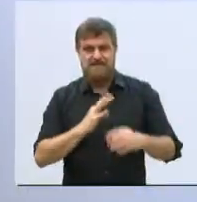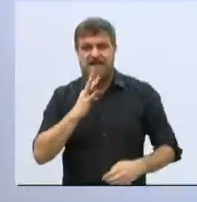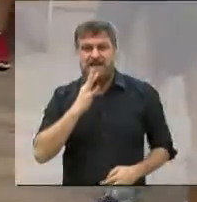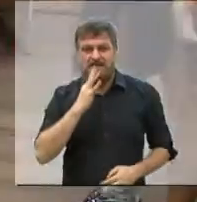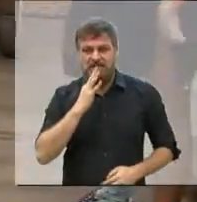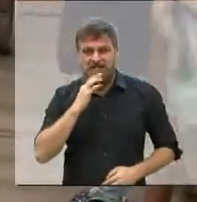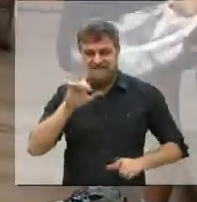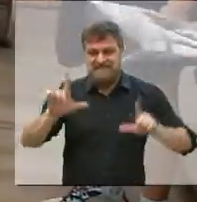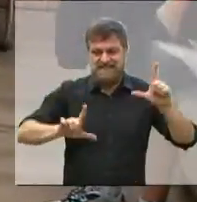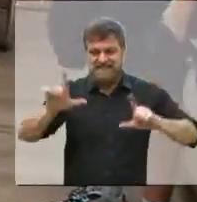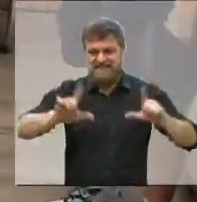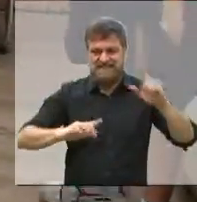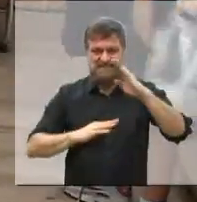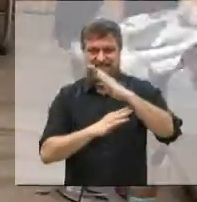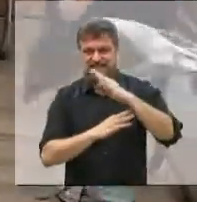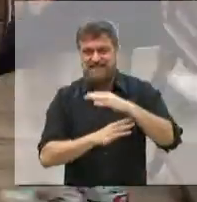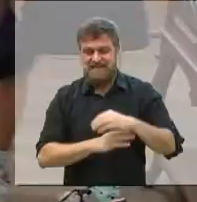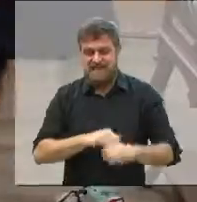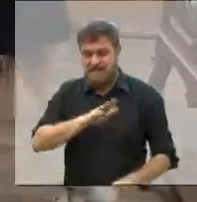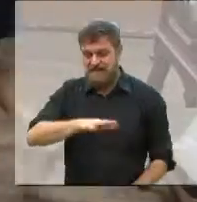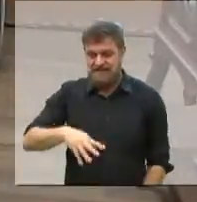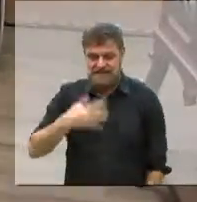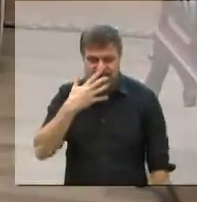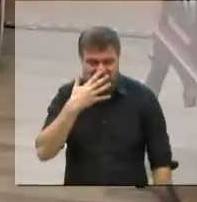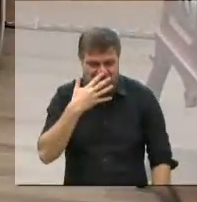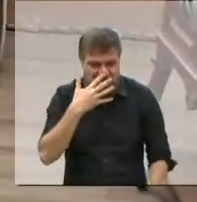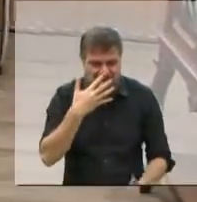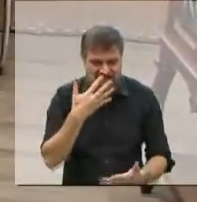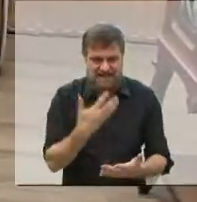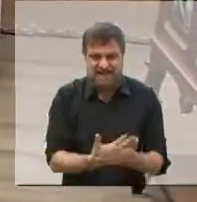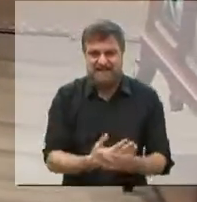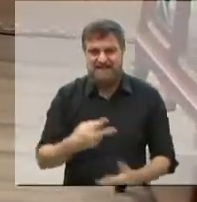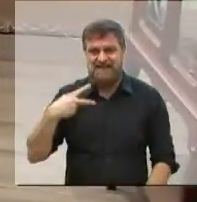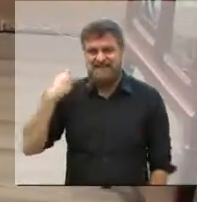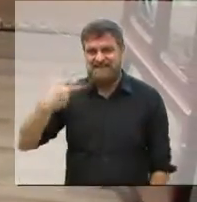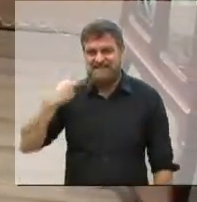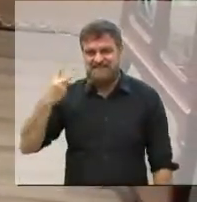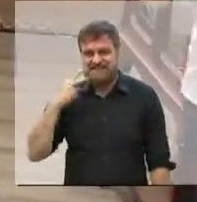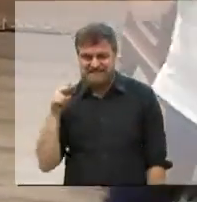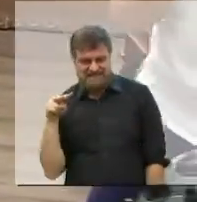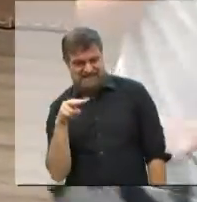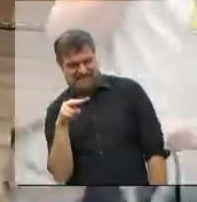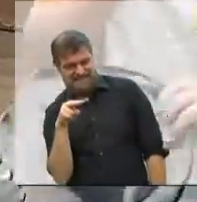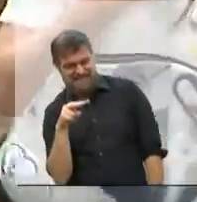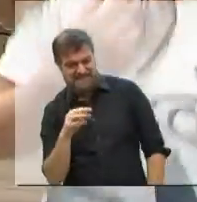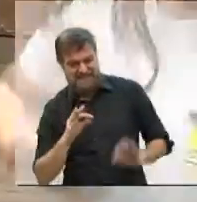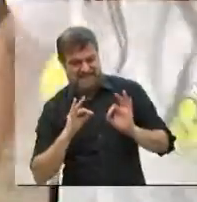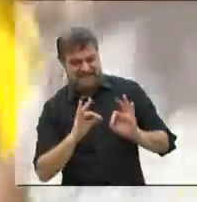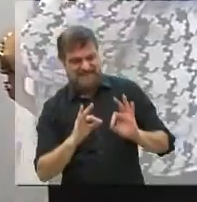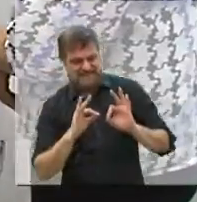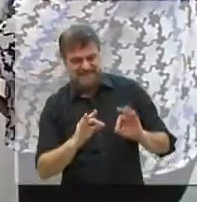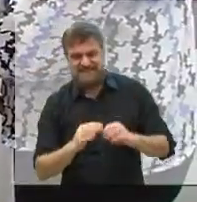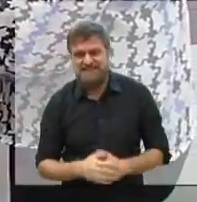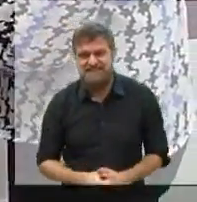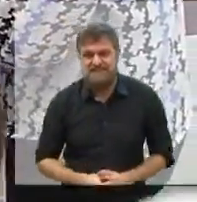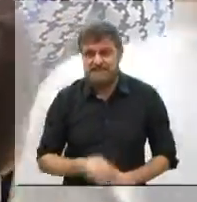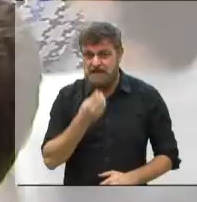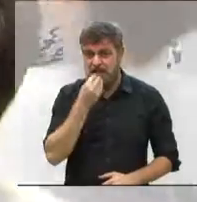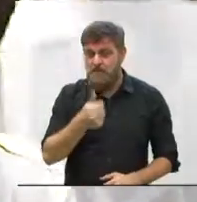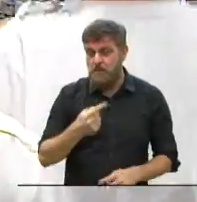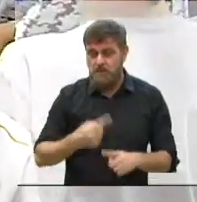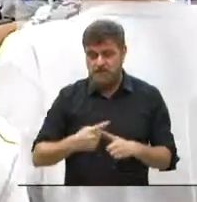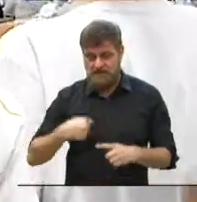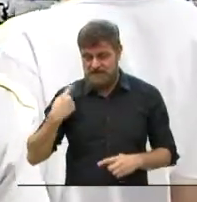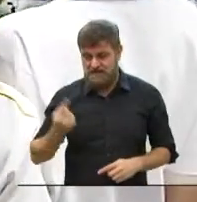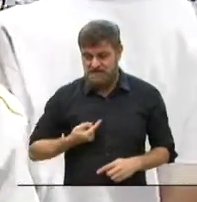TV Câmara, que é encantador, isso aí ganha de qualquer vereador nas falas que tem ali. E é bom porque eu acho que